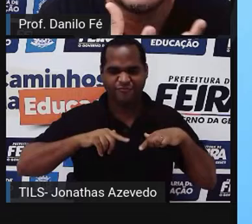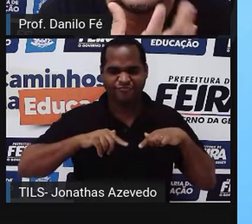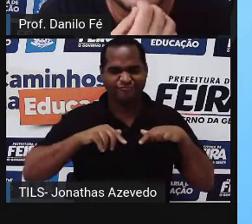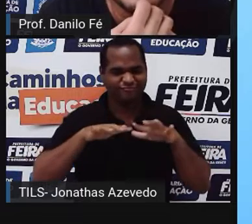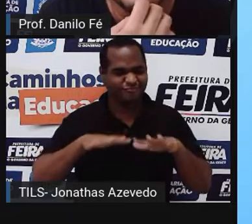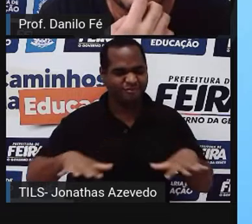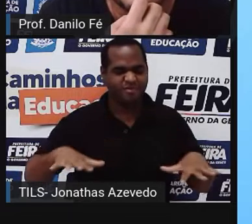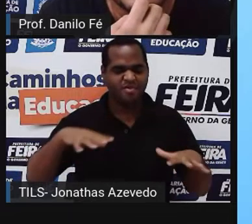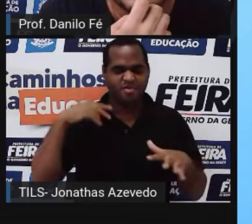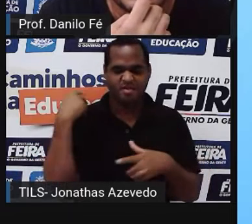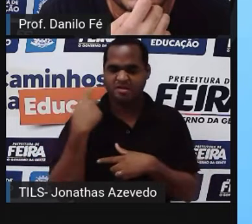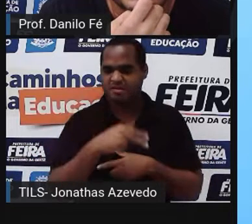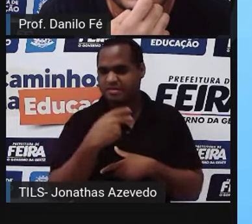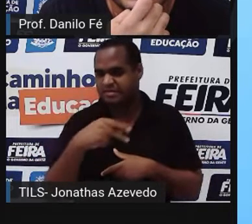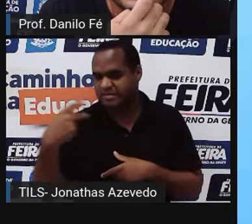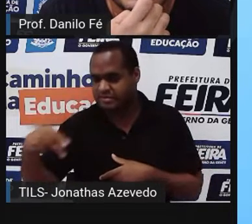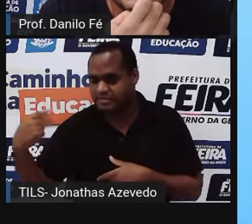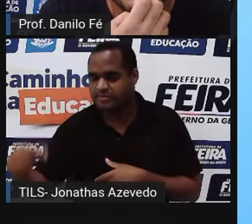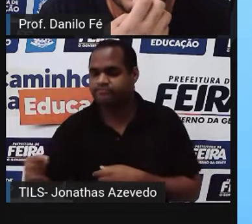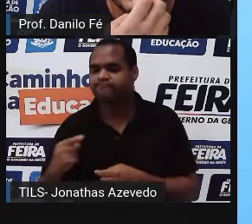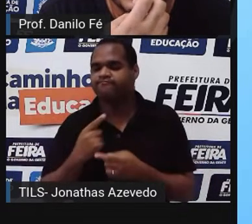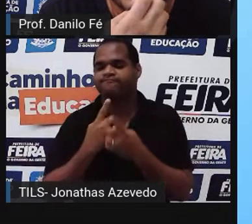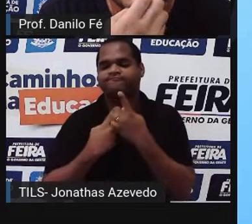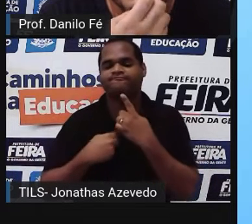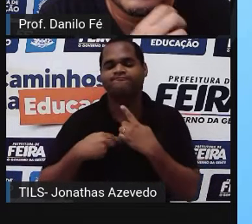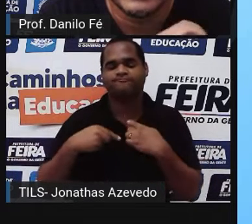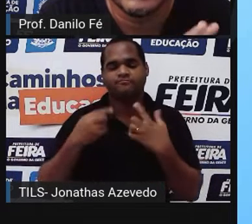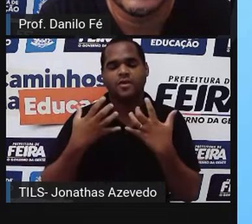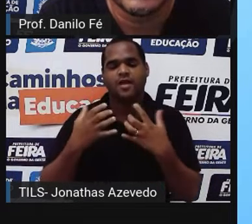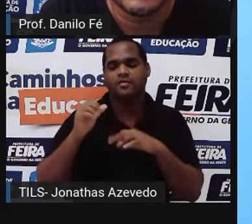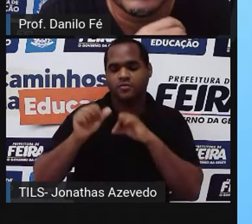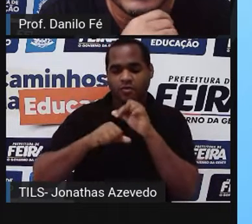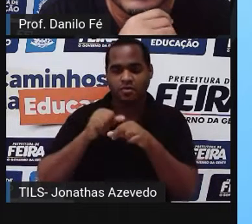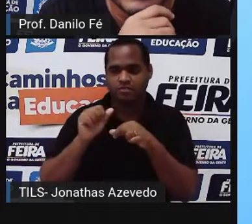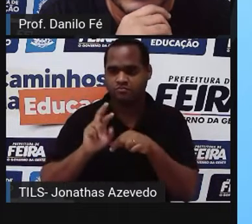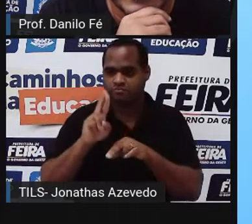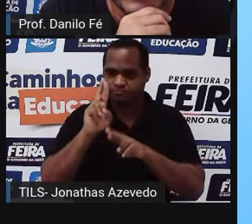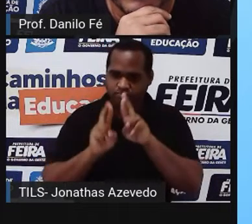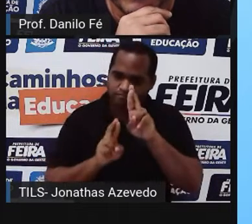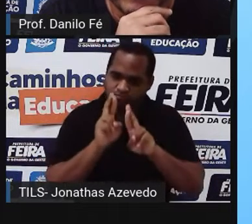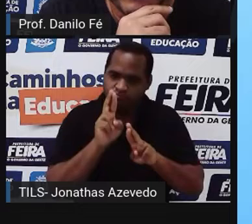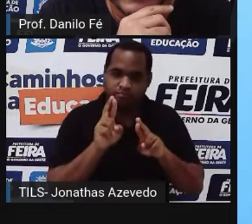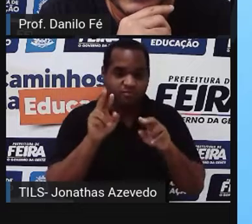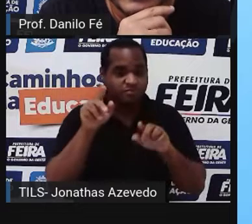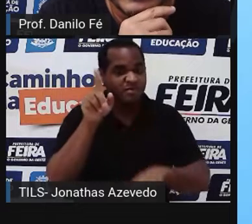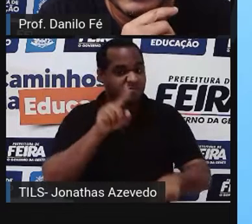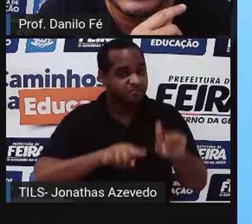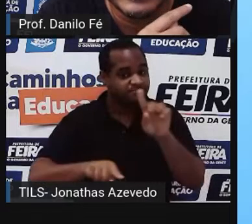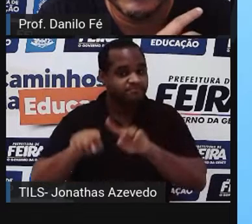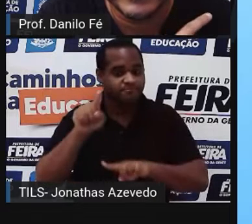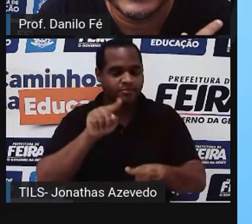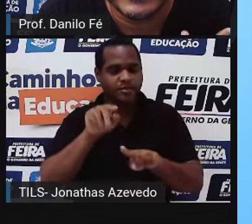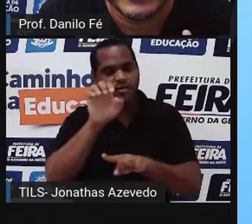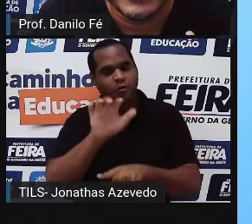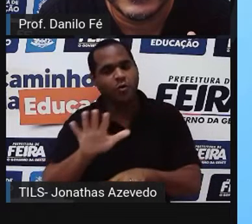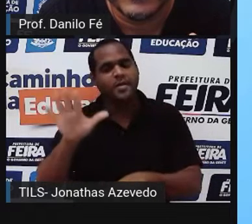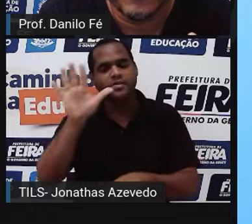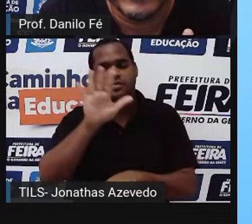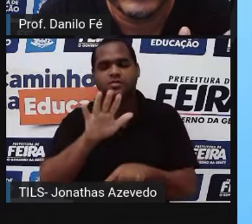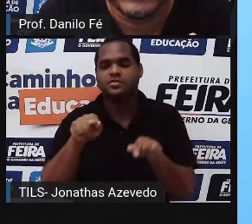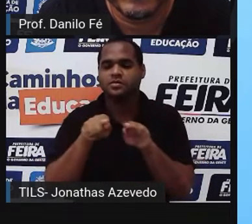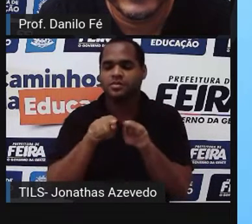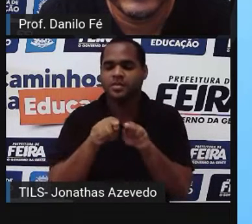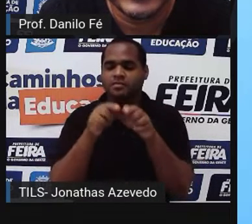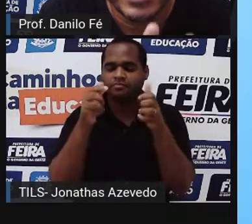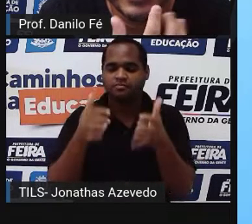o desejo de se tornar senhor de toda a Europa e de estabelecer